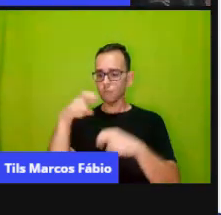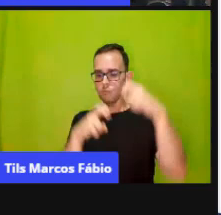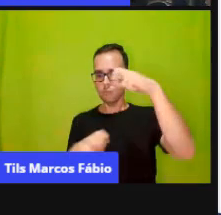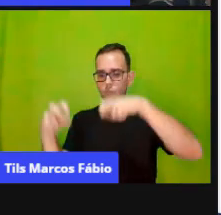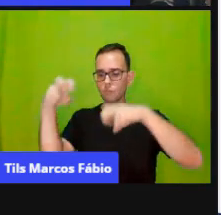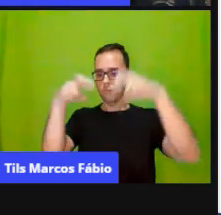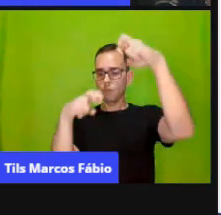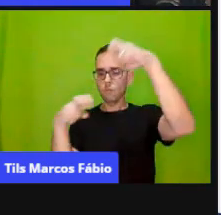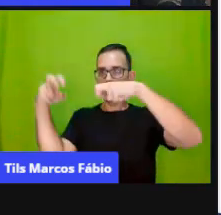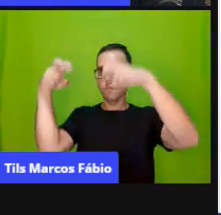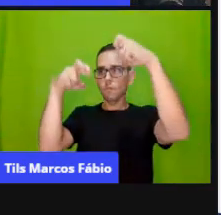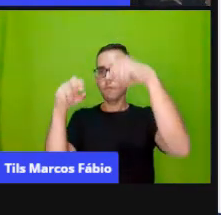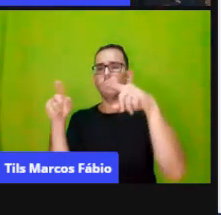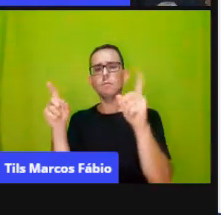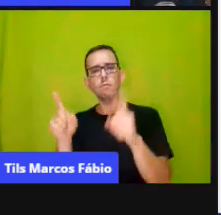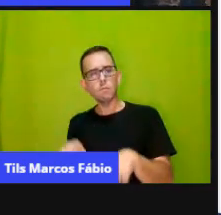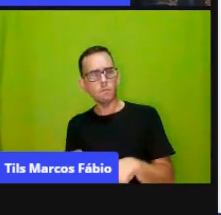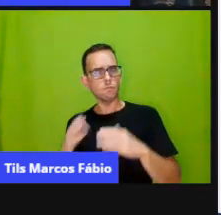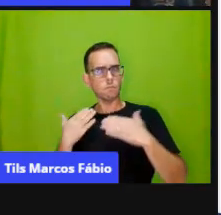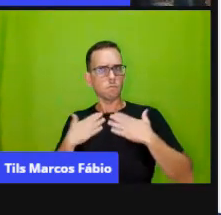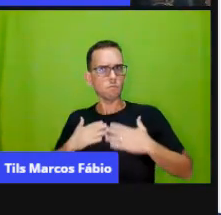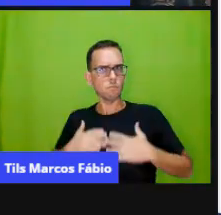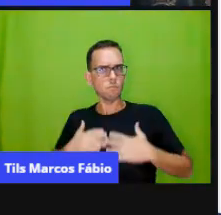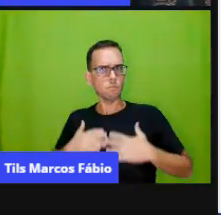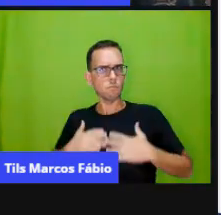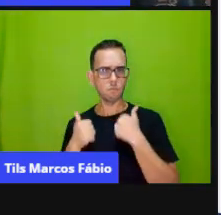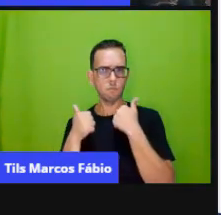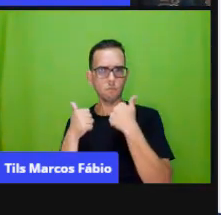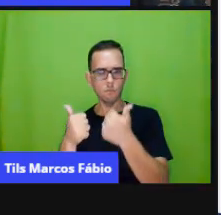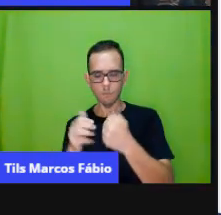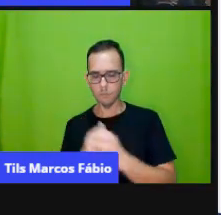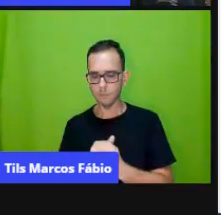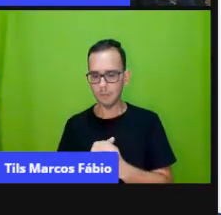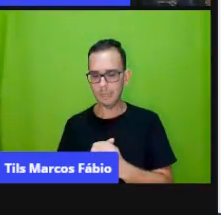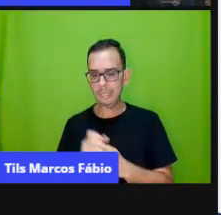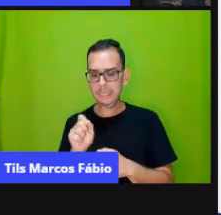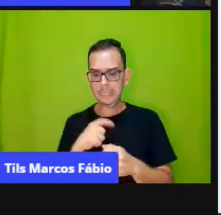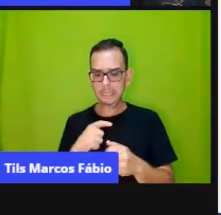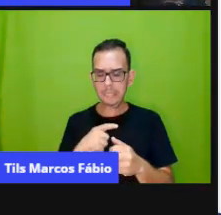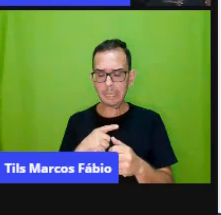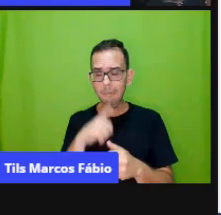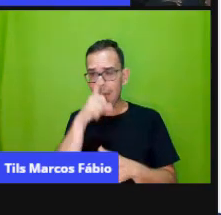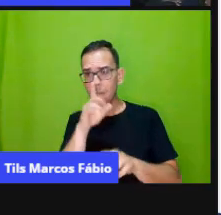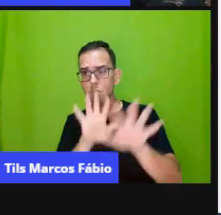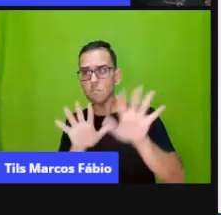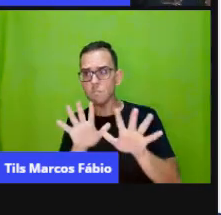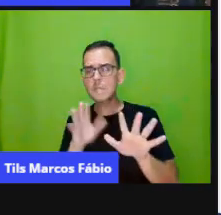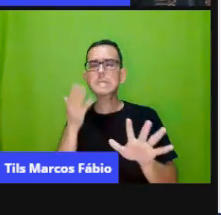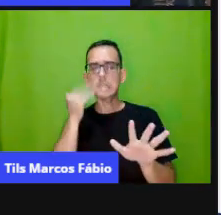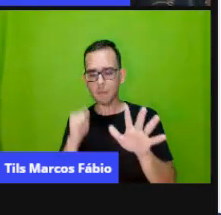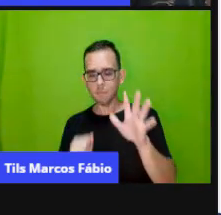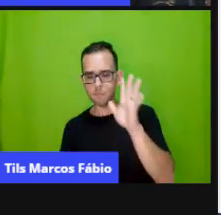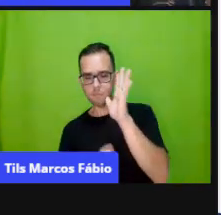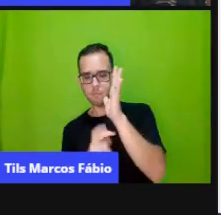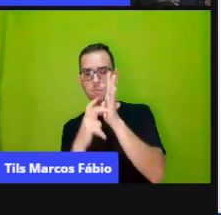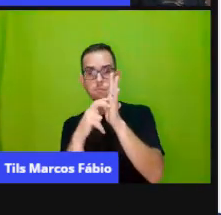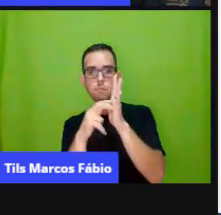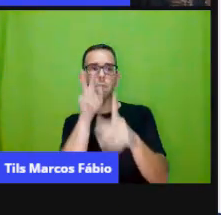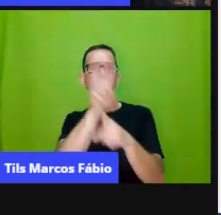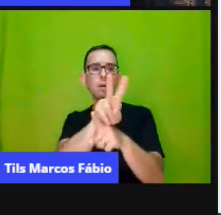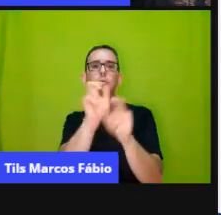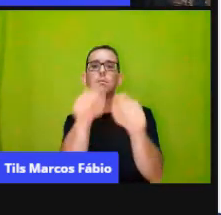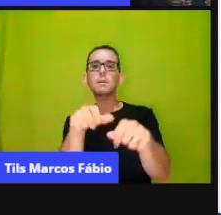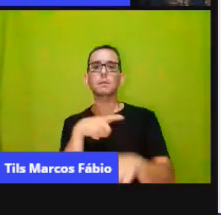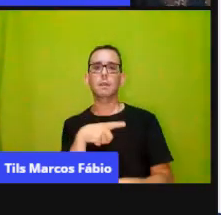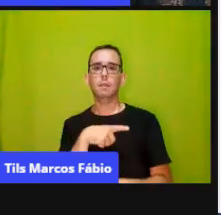forma confortável, e que se houver qualquer perigo, ele sabe que subindo ali ele está protegido.